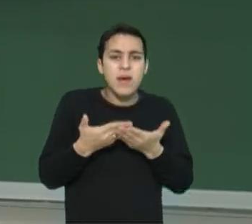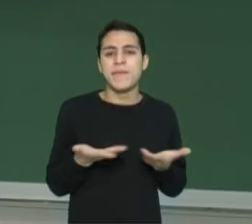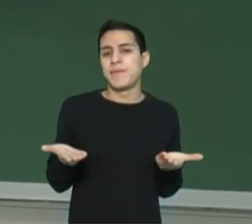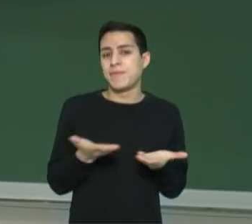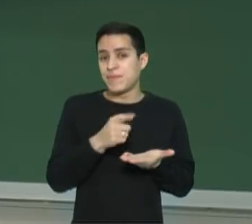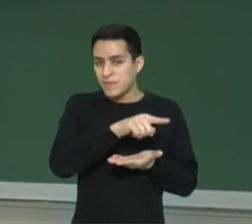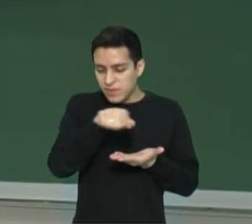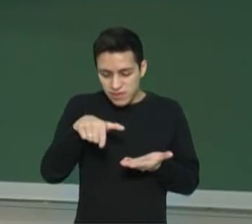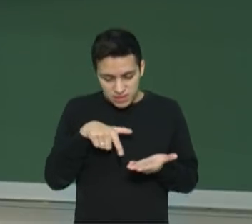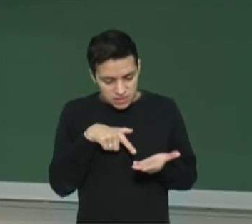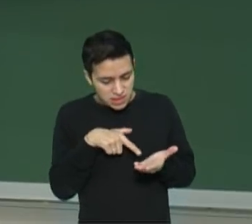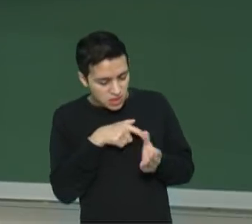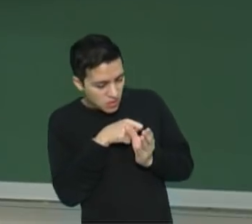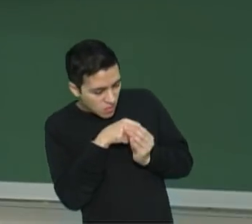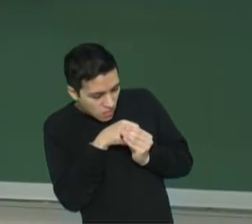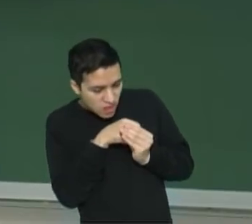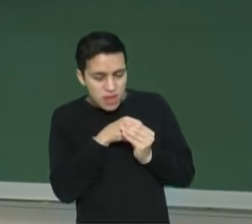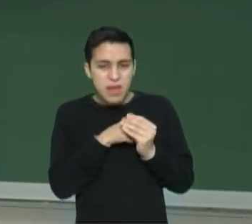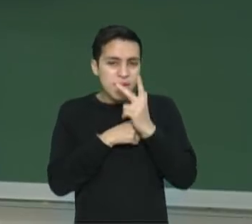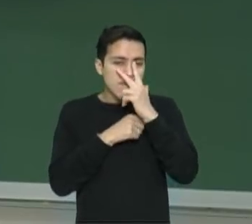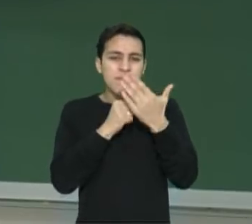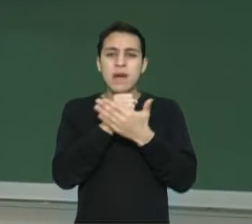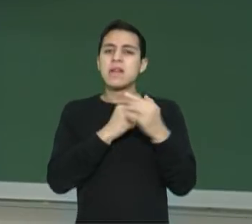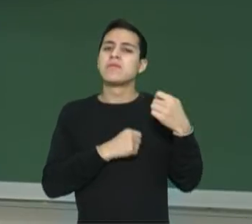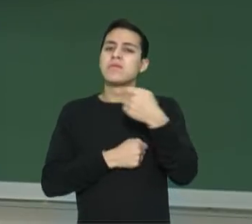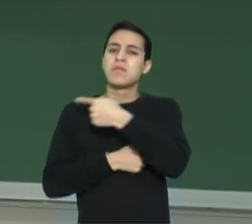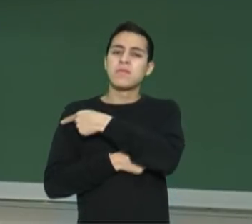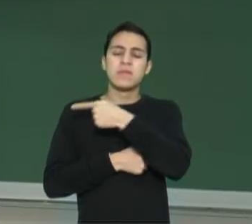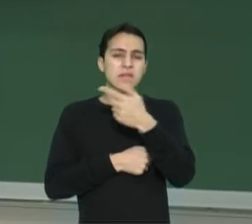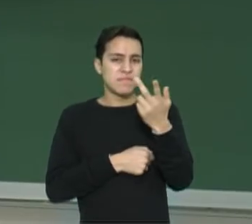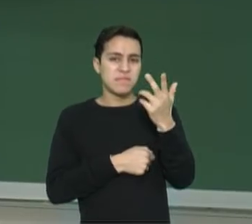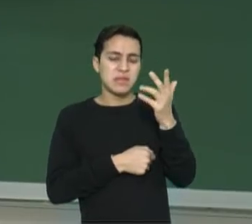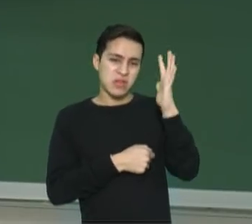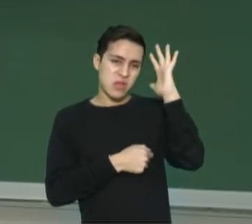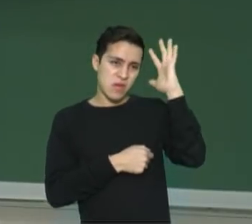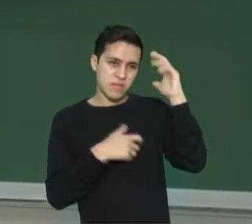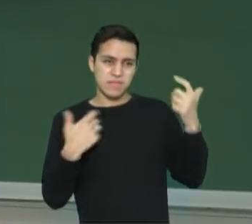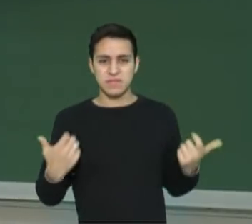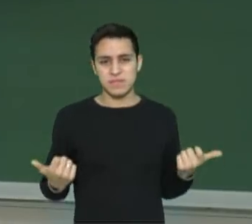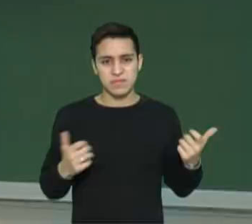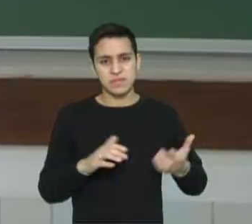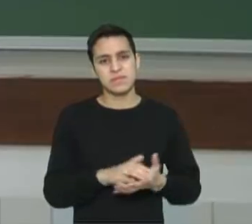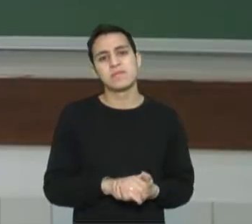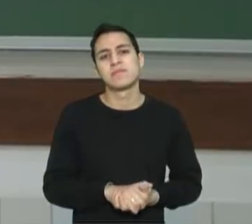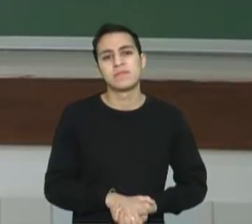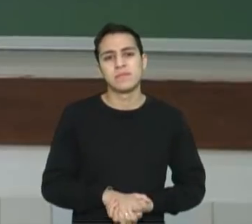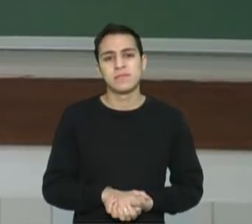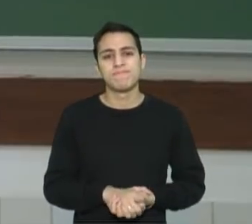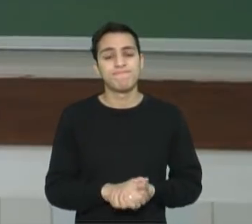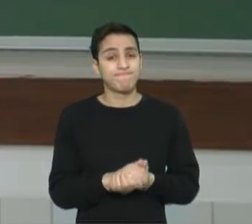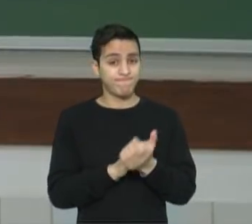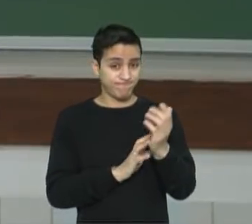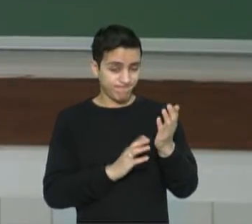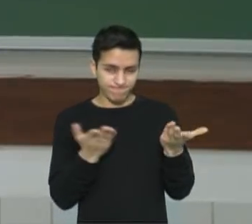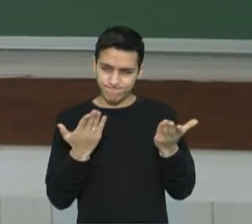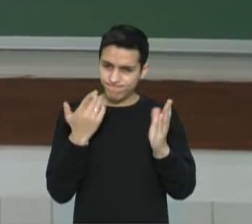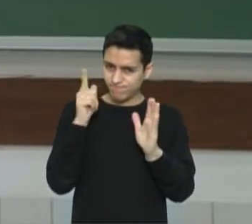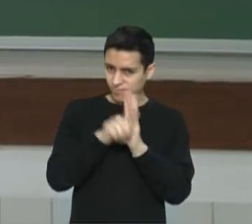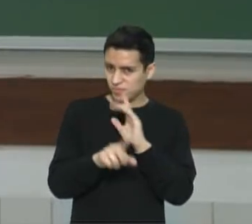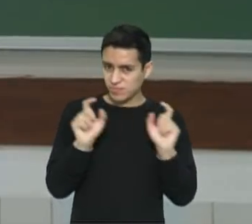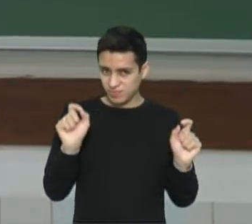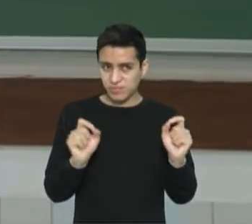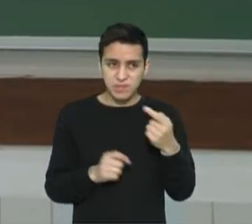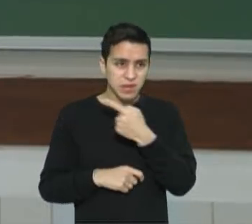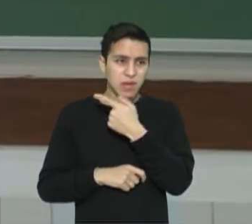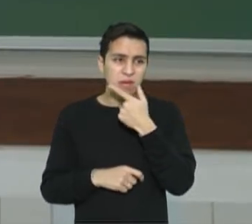você ter aí um conhecimento, pelo menos um pouco desse conhecimento aí dessas teorias, tá certo? Bom, e a pergunta que a professora está fazendo, esse aqui é